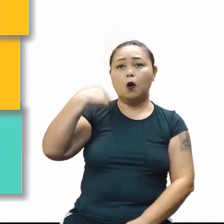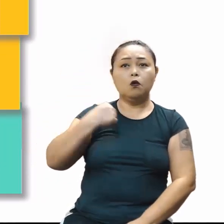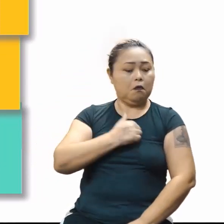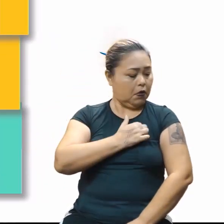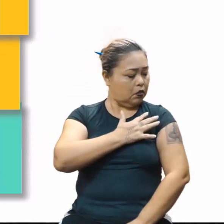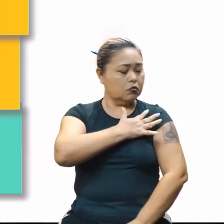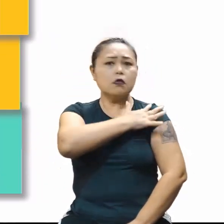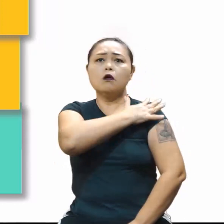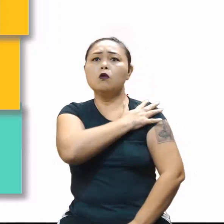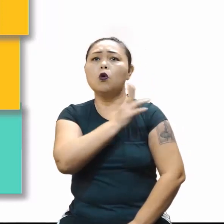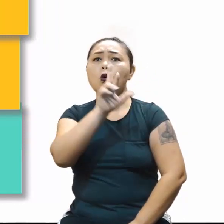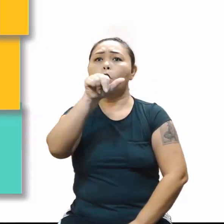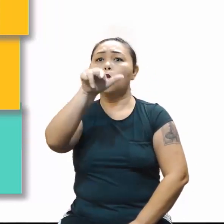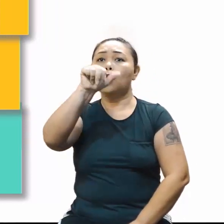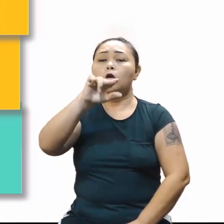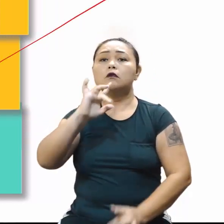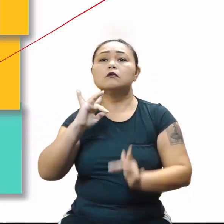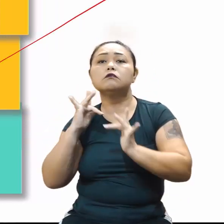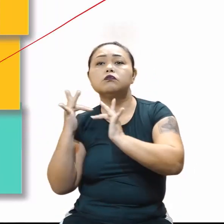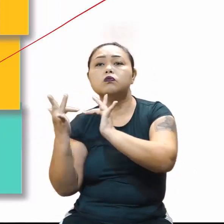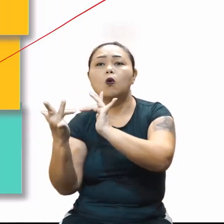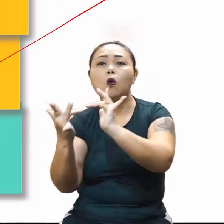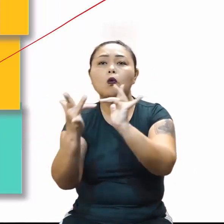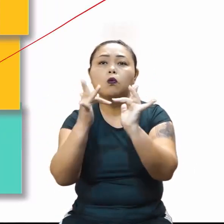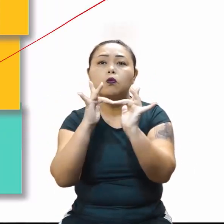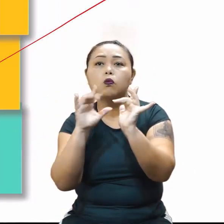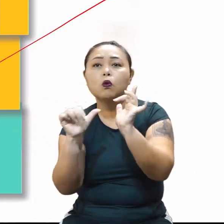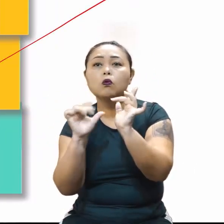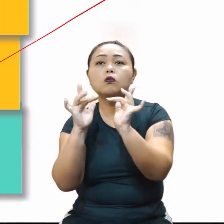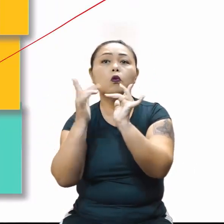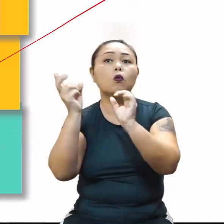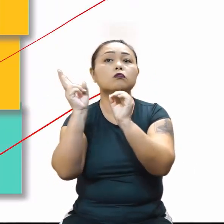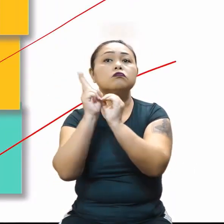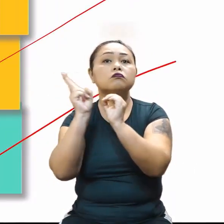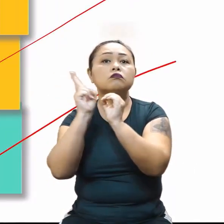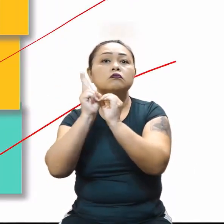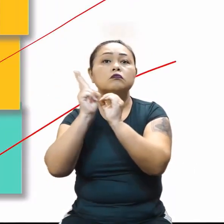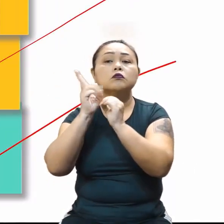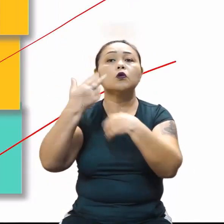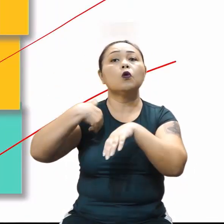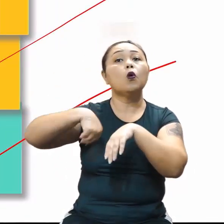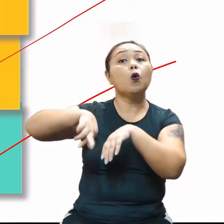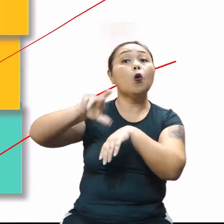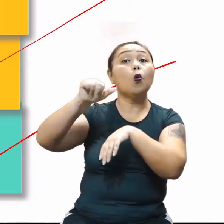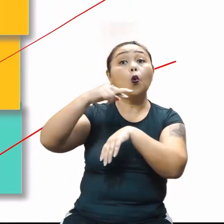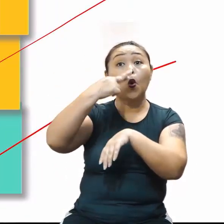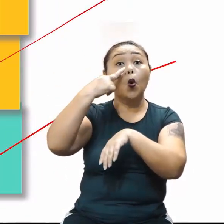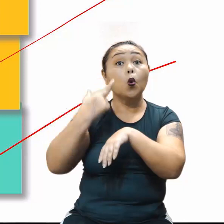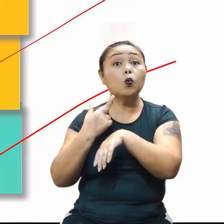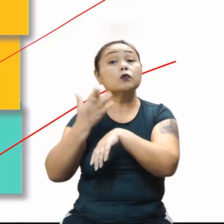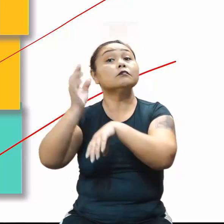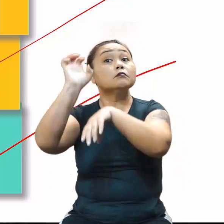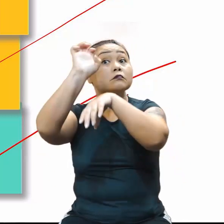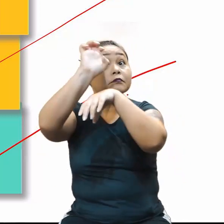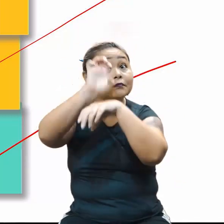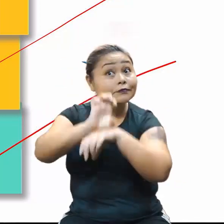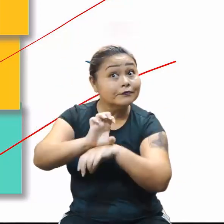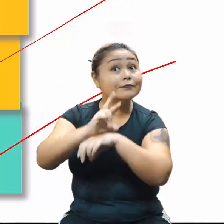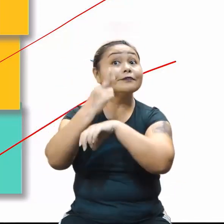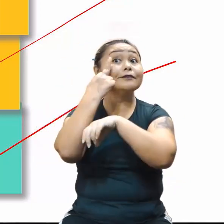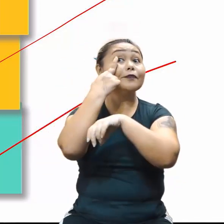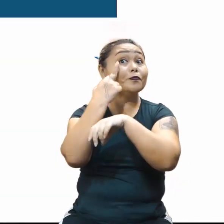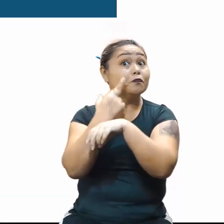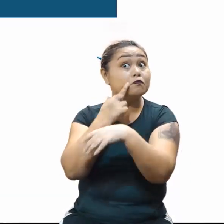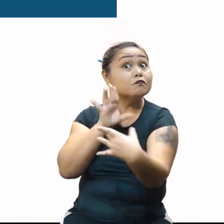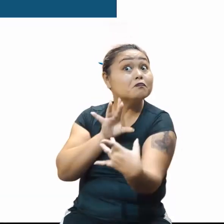militar, Rondon o indigenista, Rondon e o estado de Rondônia. Vamos ver o que tem nessa